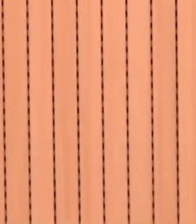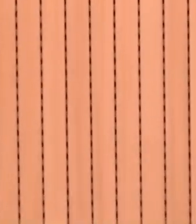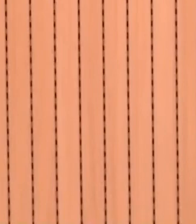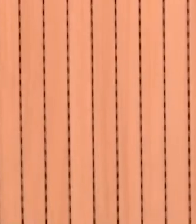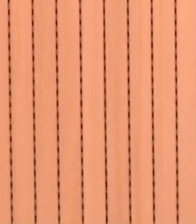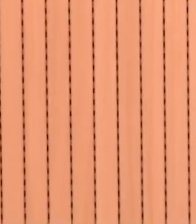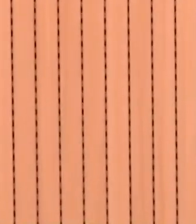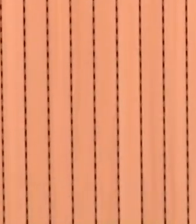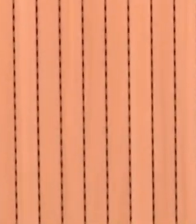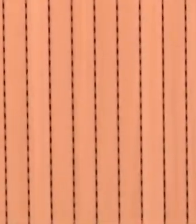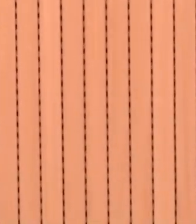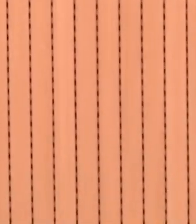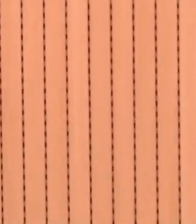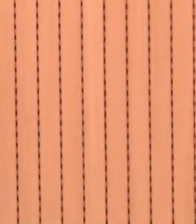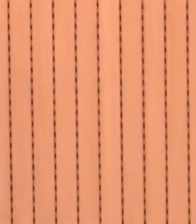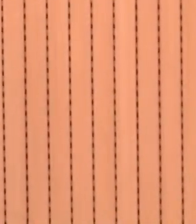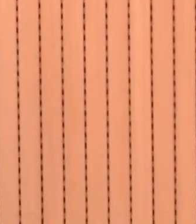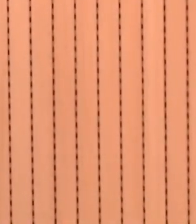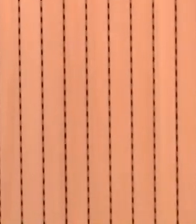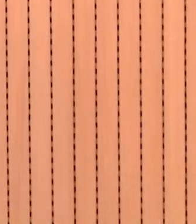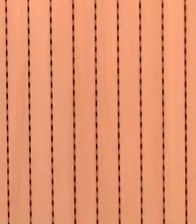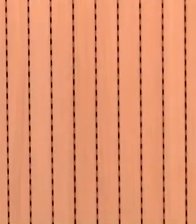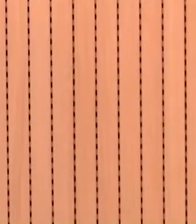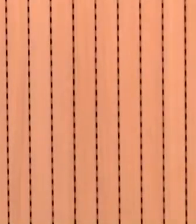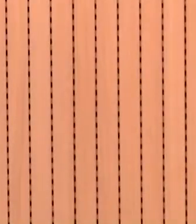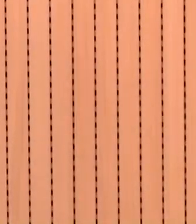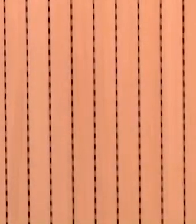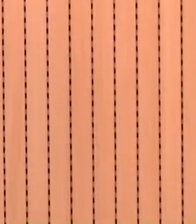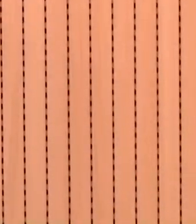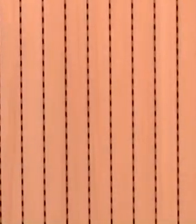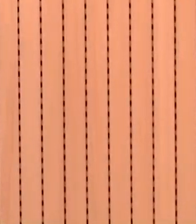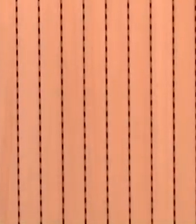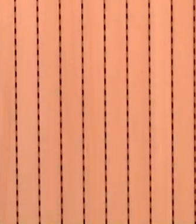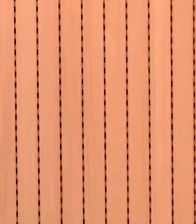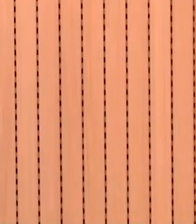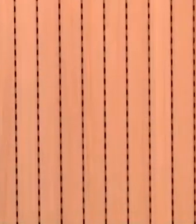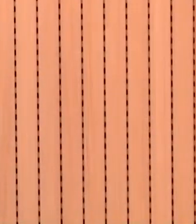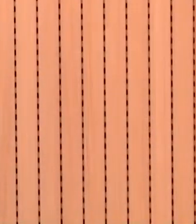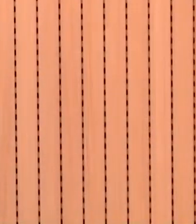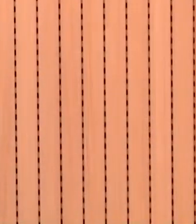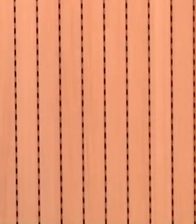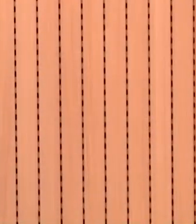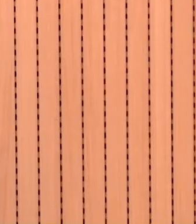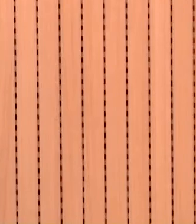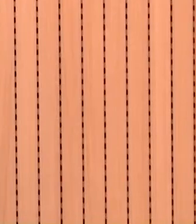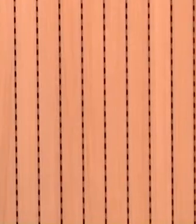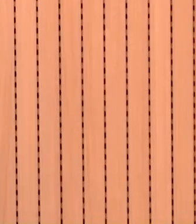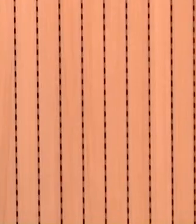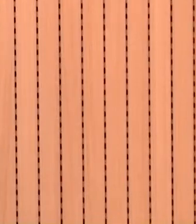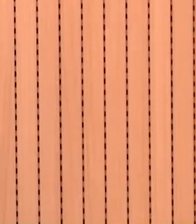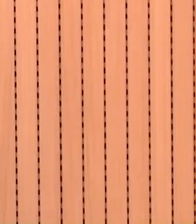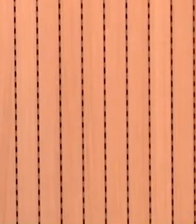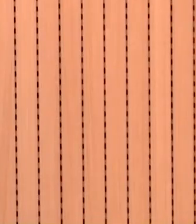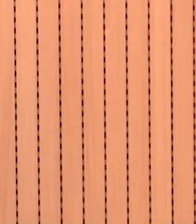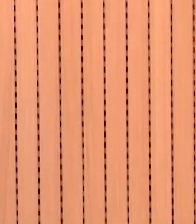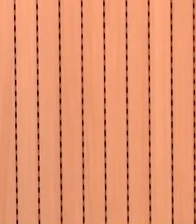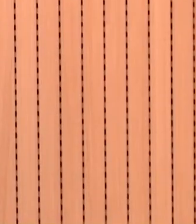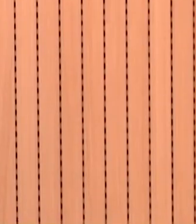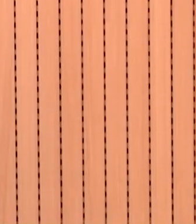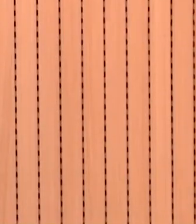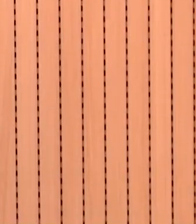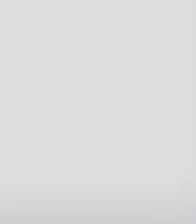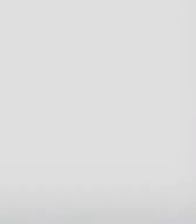Encerrada, portanto, a reunião da Comissão dos Idosos Aposentados e Pensionistas, vocês continuam com a nossa